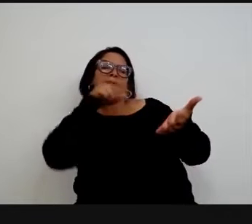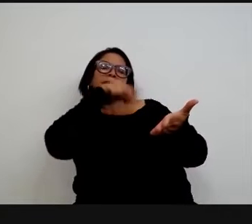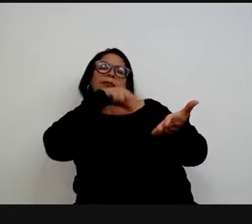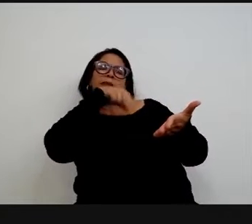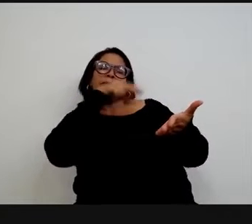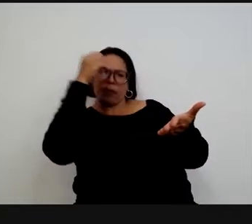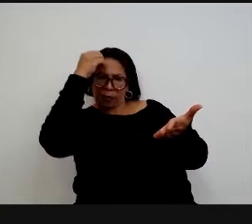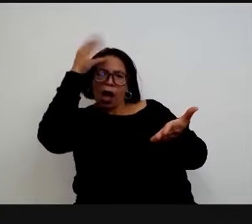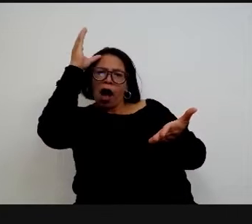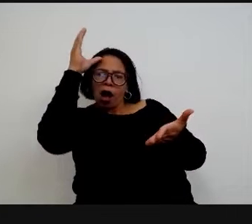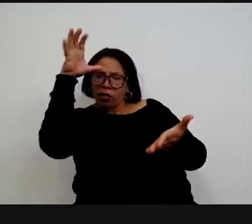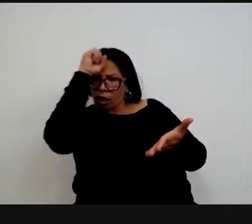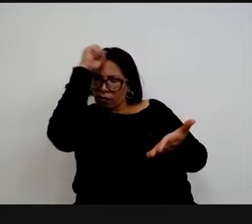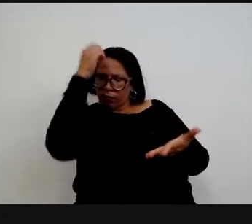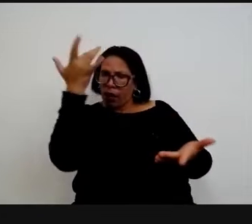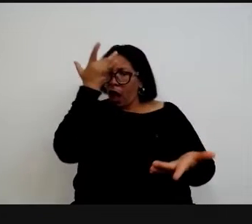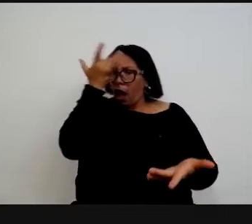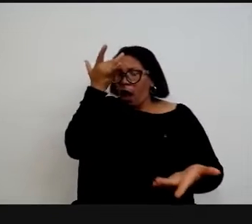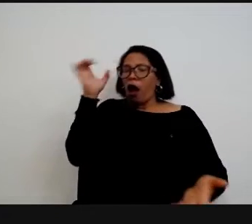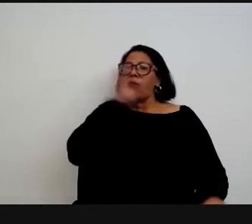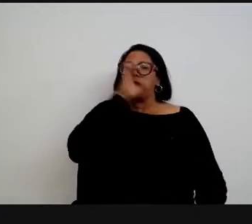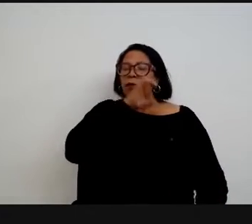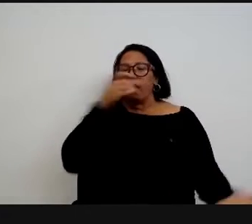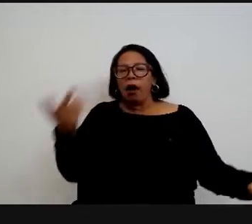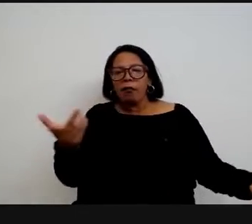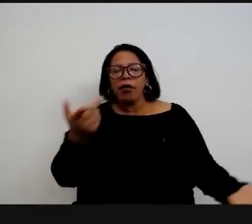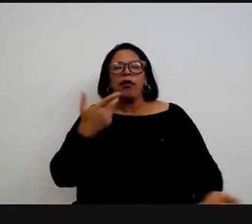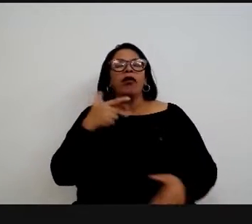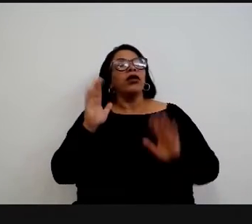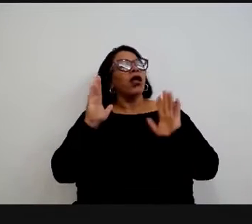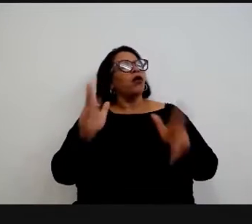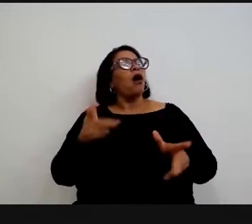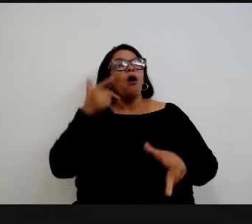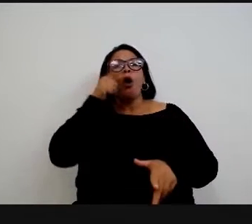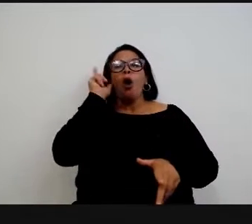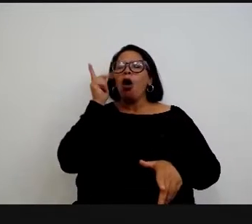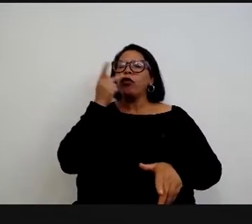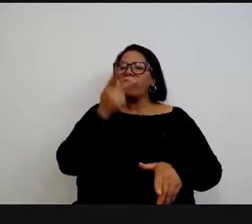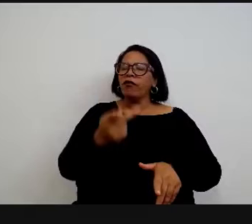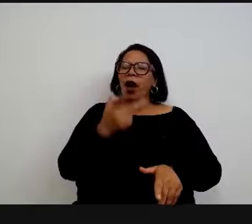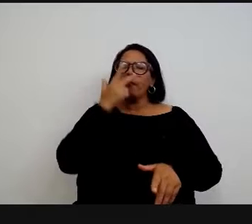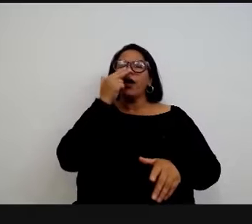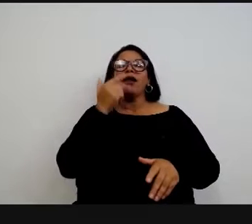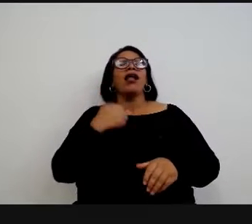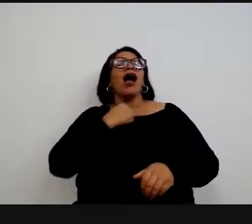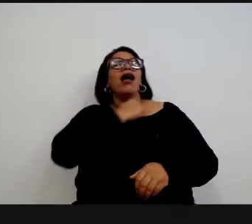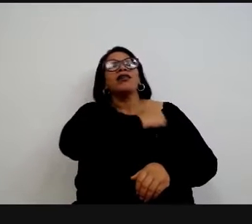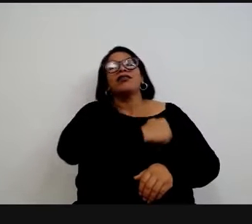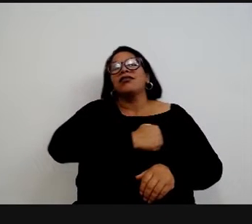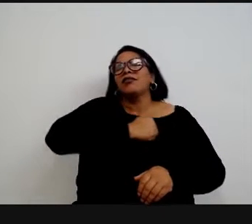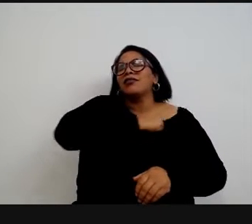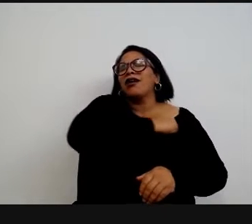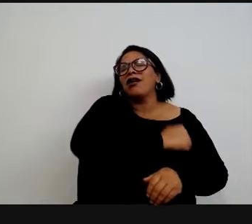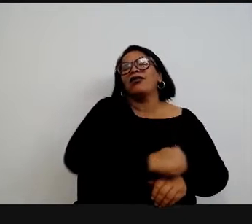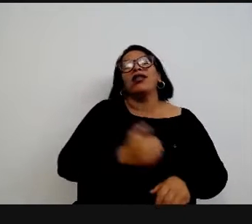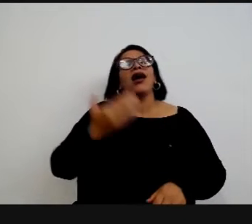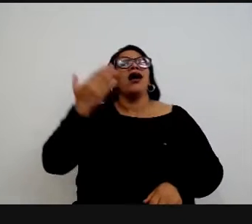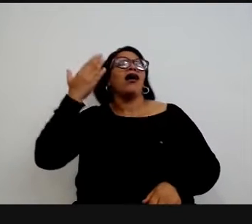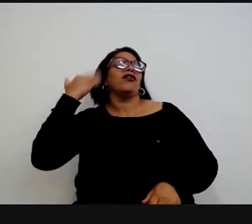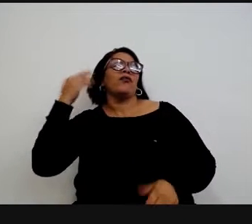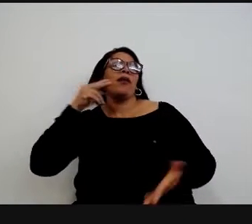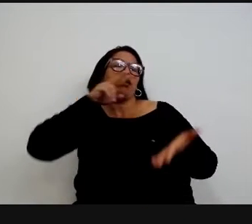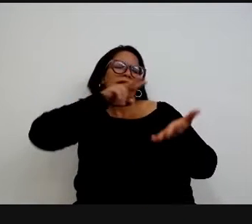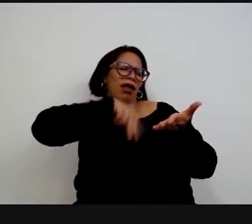com o conhecimento. Eu ainda falei com o Marcos ontem na mesa, né? A gente tem aquele saudosismo de falar, no meu tempo a